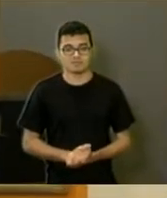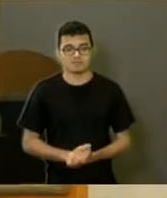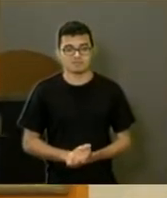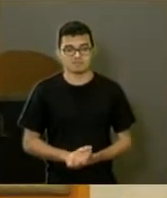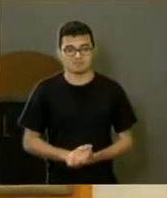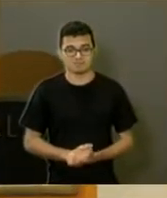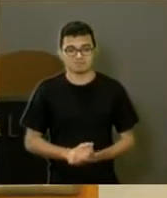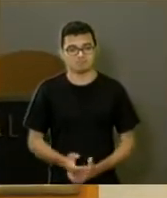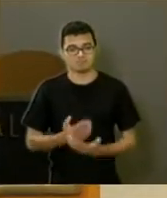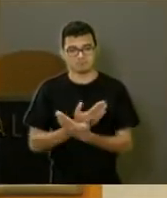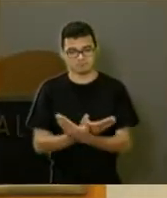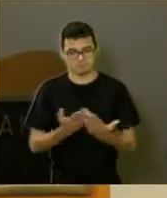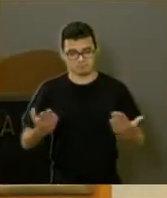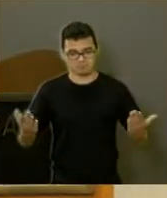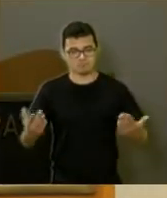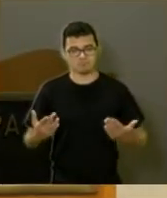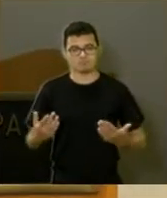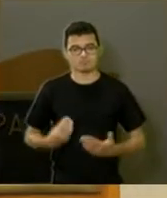Senhoras e senhores,